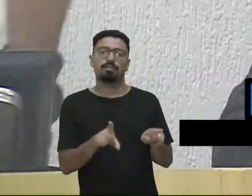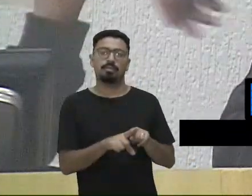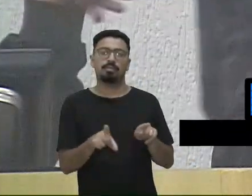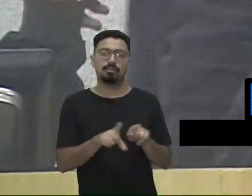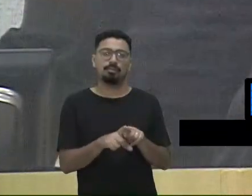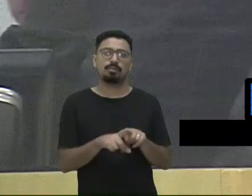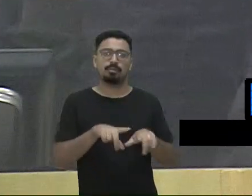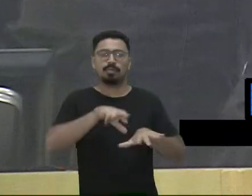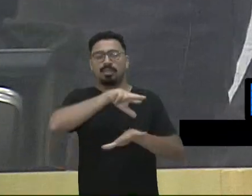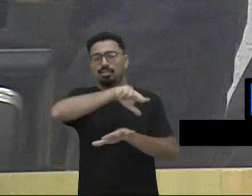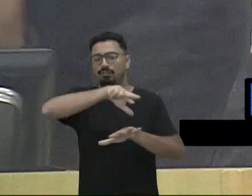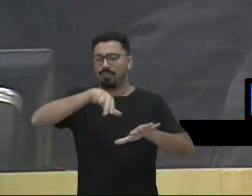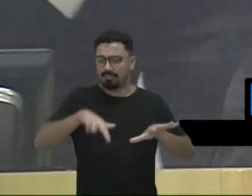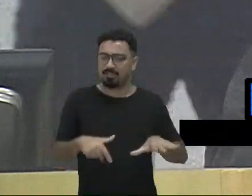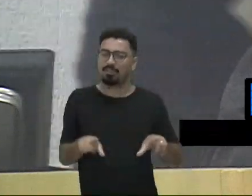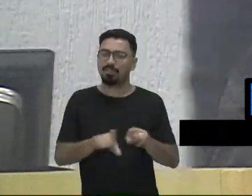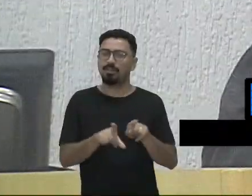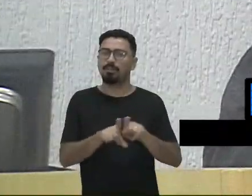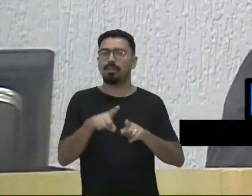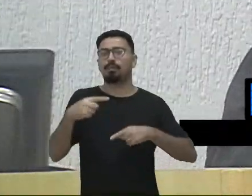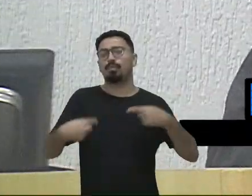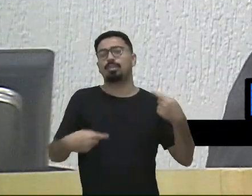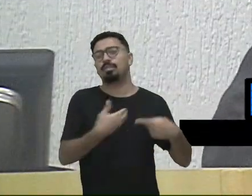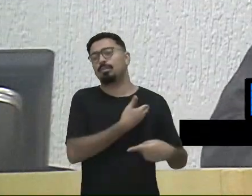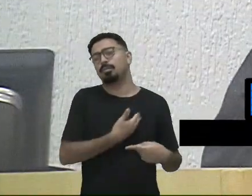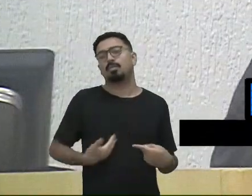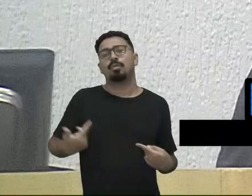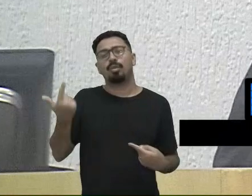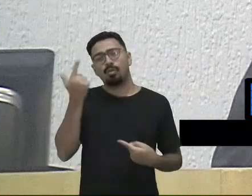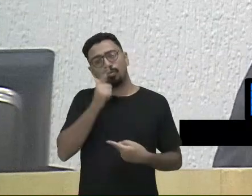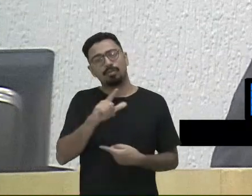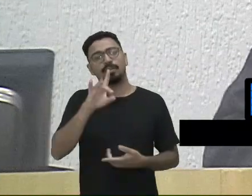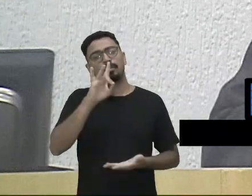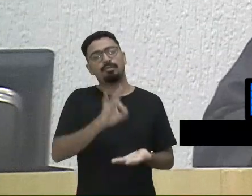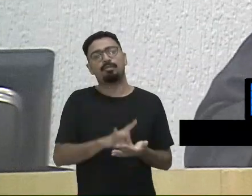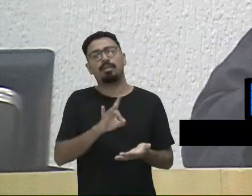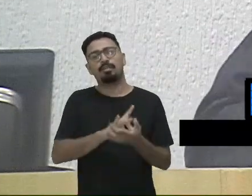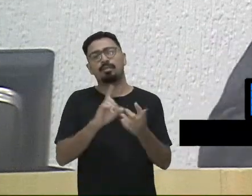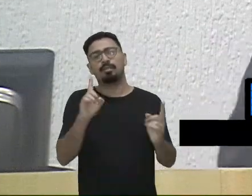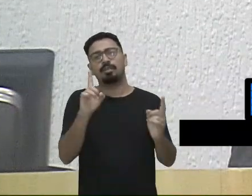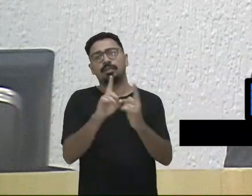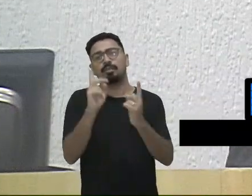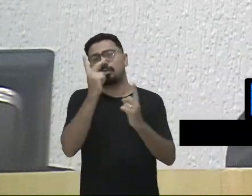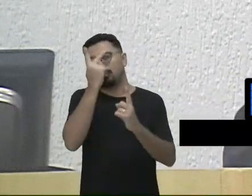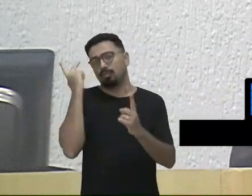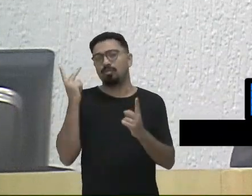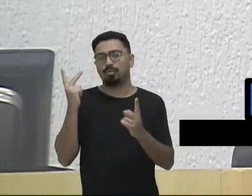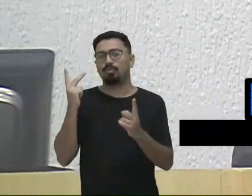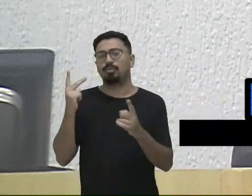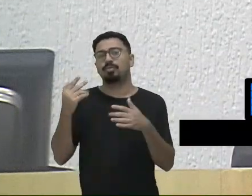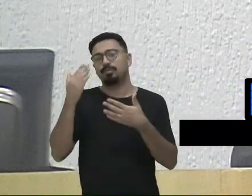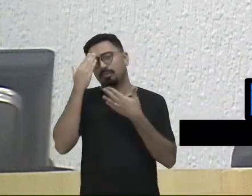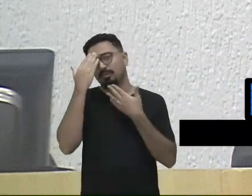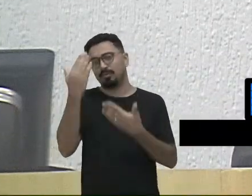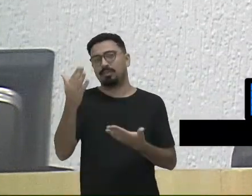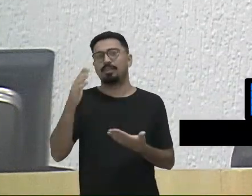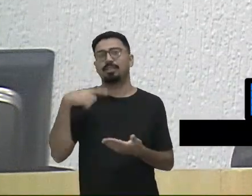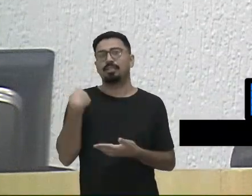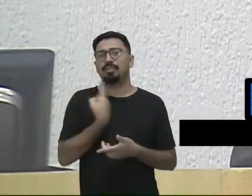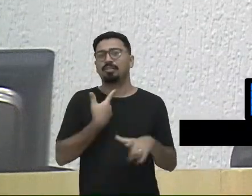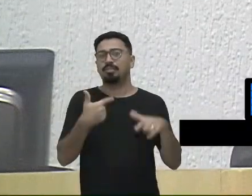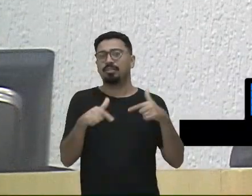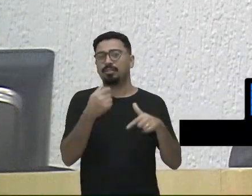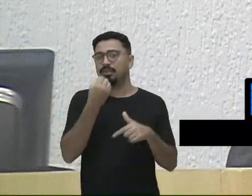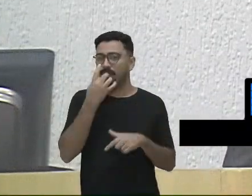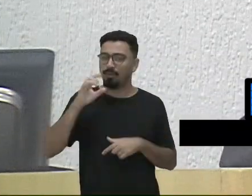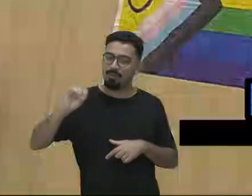mais diversidade e políticas públicas que realmente atendam à fome das pessoas no ritmo que elas esperam. Muito obrigado e que a gente tenha um trabalho